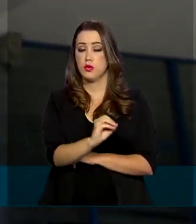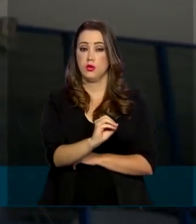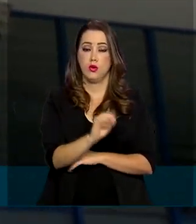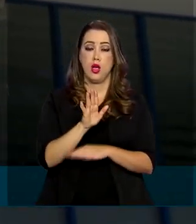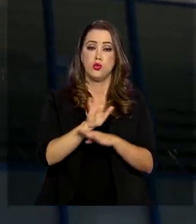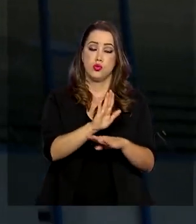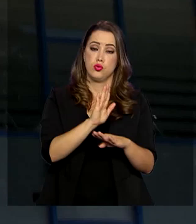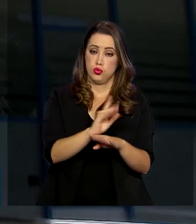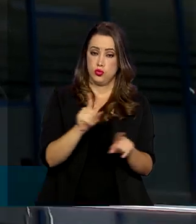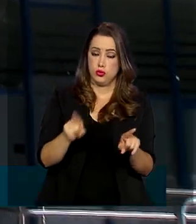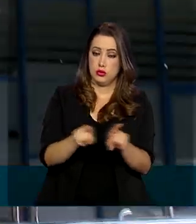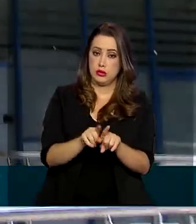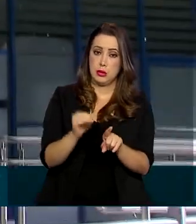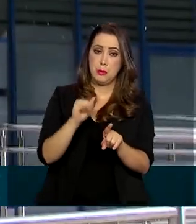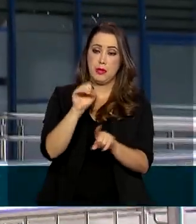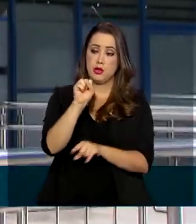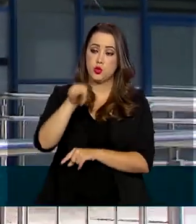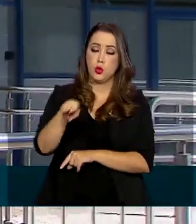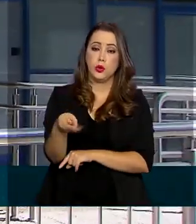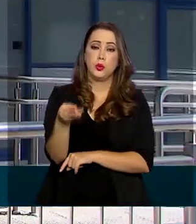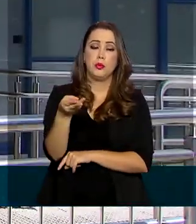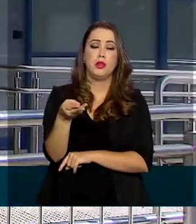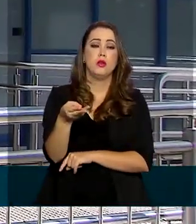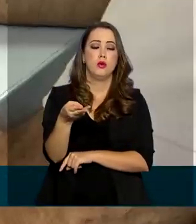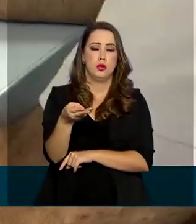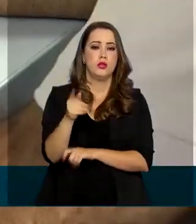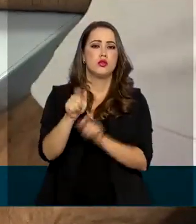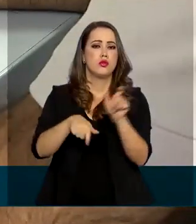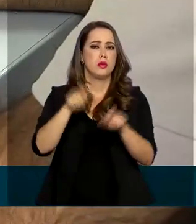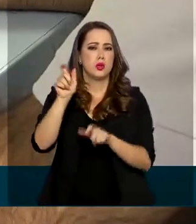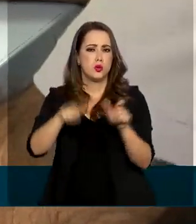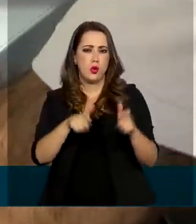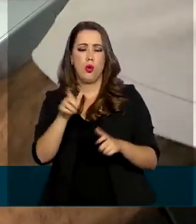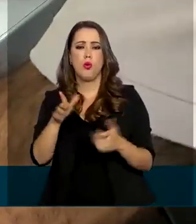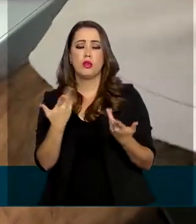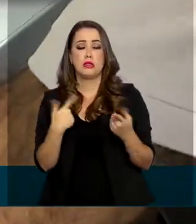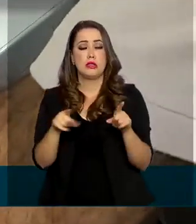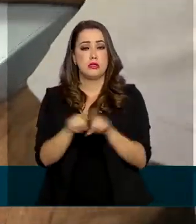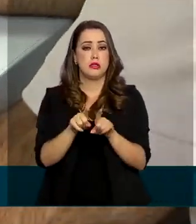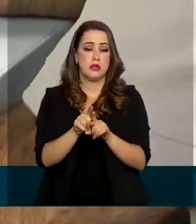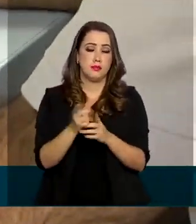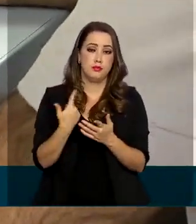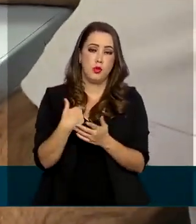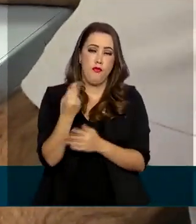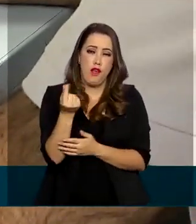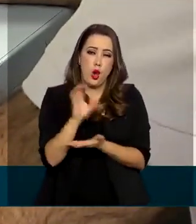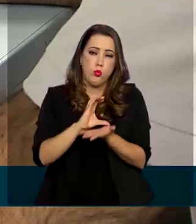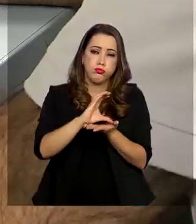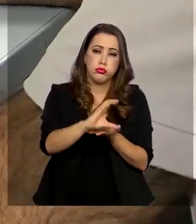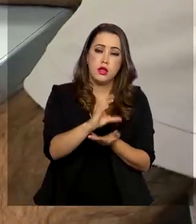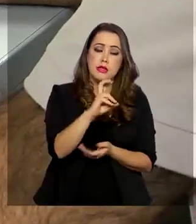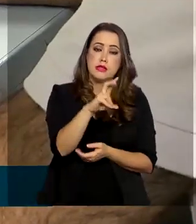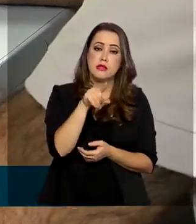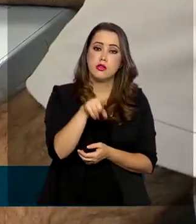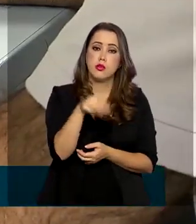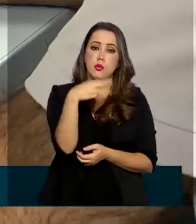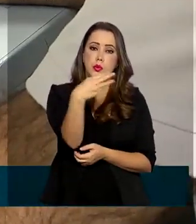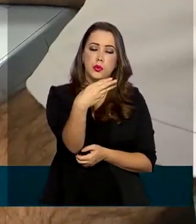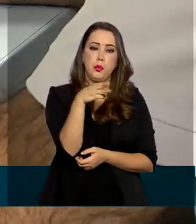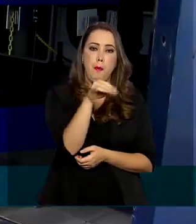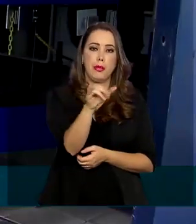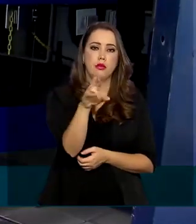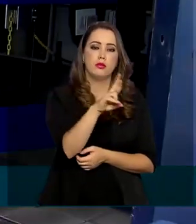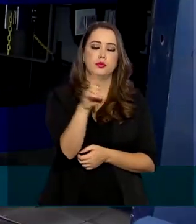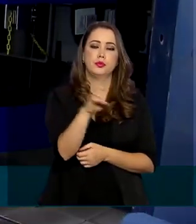benefício inclui mais 8 milhões e 300 mil pessoas e vai custar 5,3 bilhões de